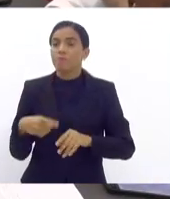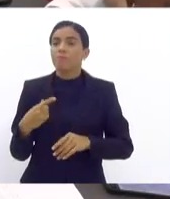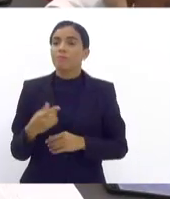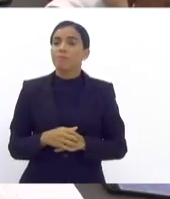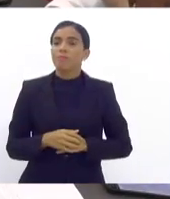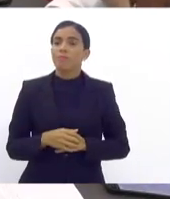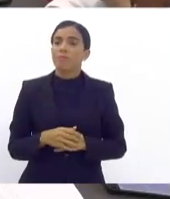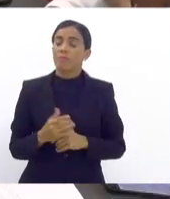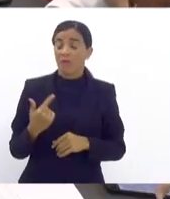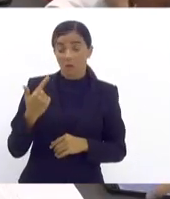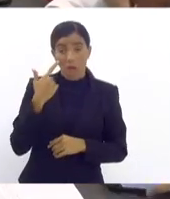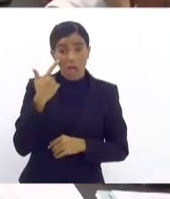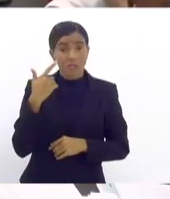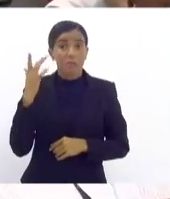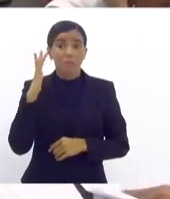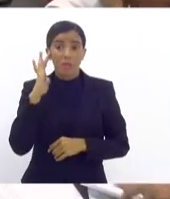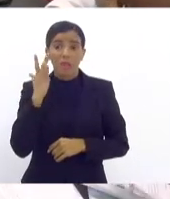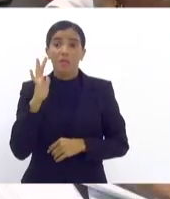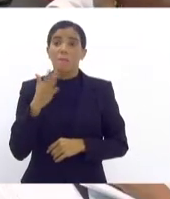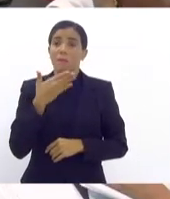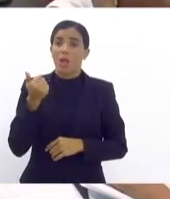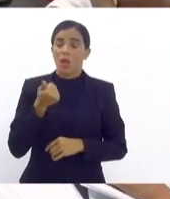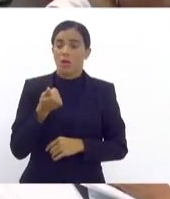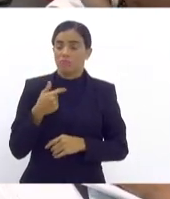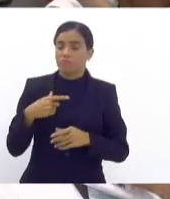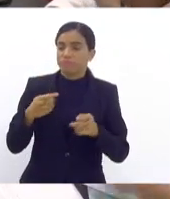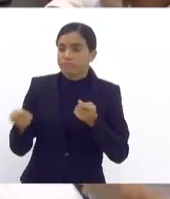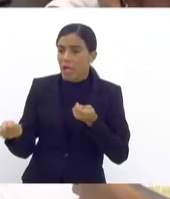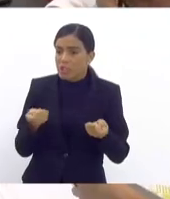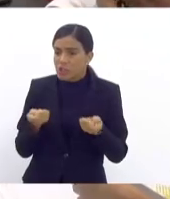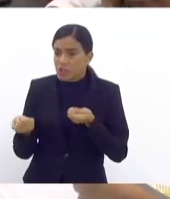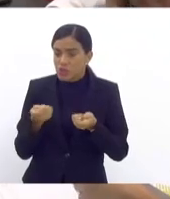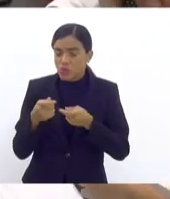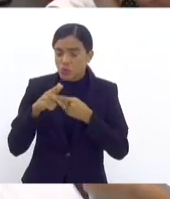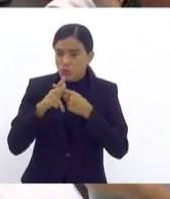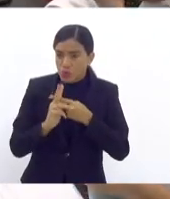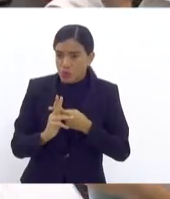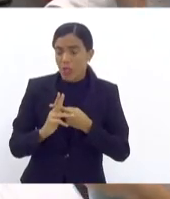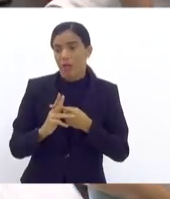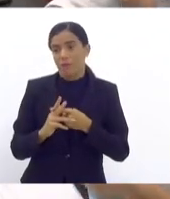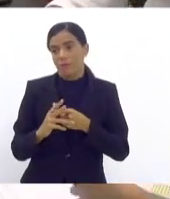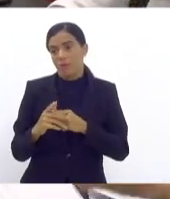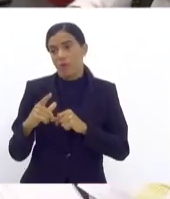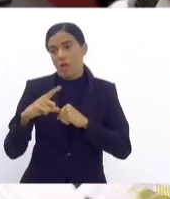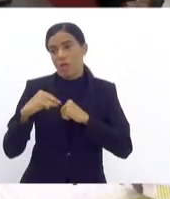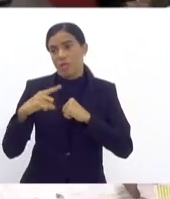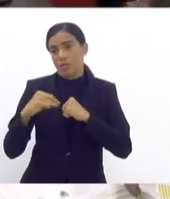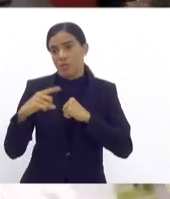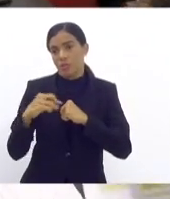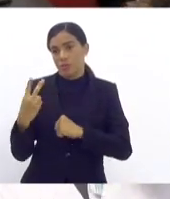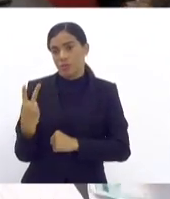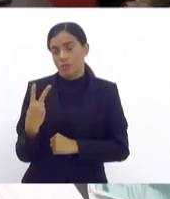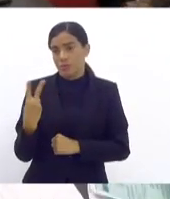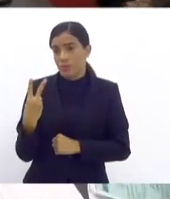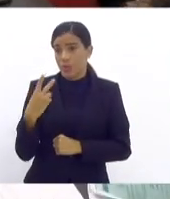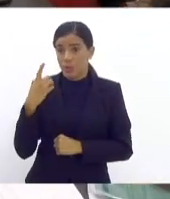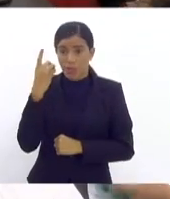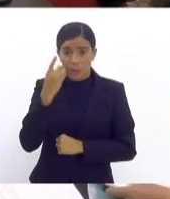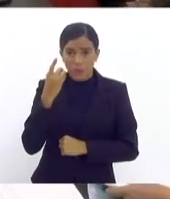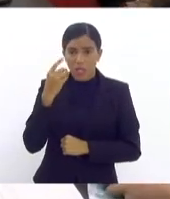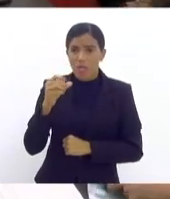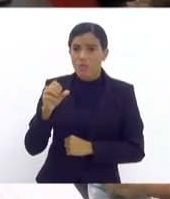por exemplo, que eu acho prudente. Então vou retirar de pauta para a gente ajustar o artigo 2º. Na linha da discussão do deputado doutor Serginho sobre